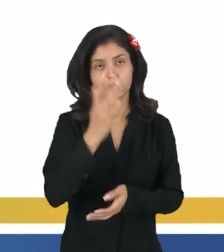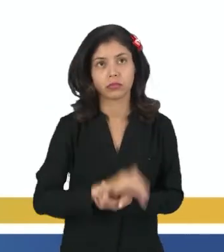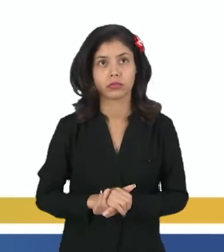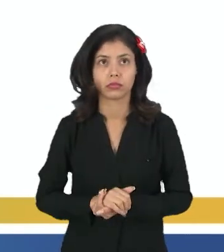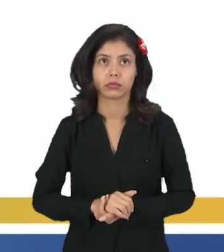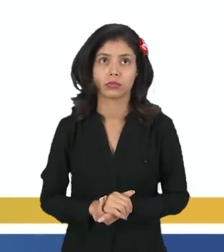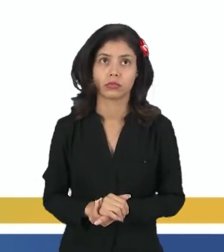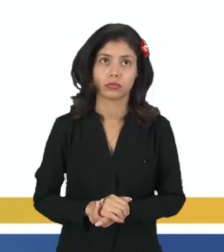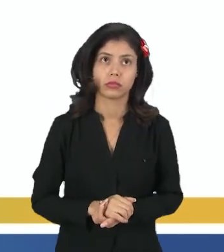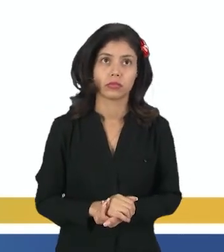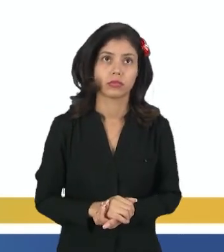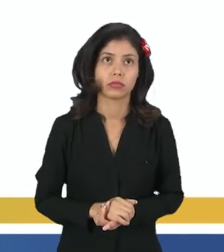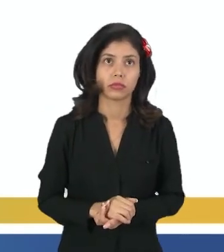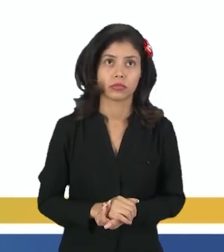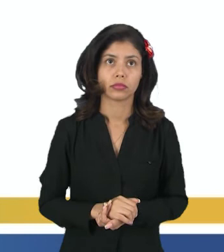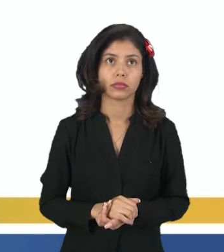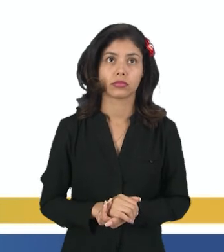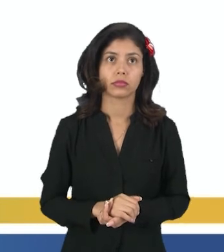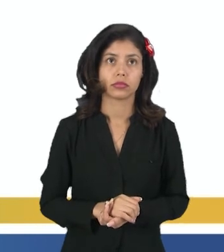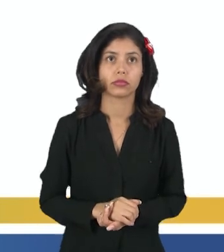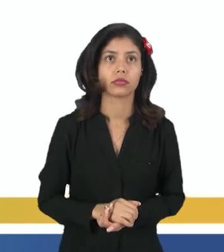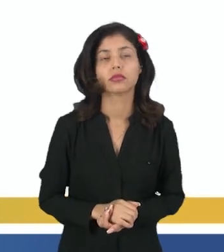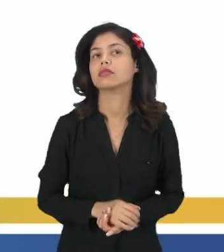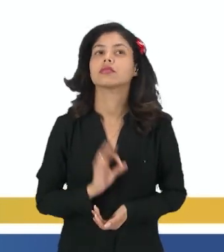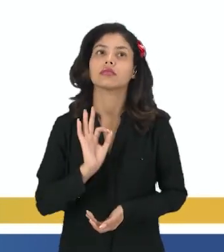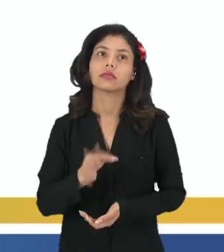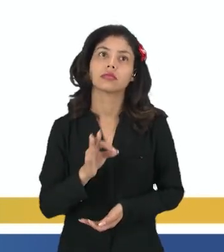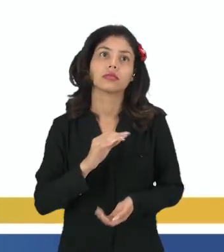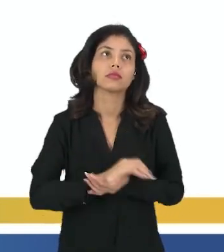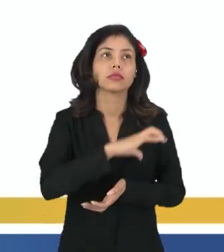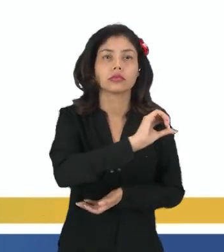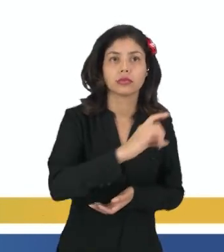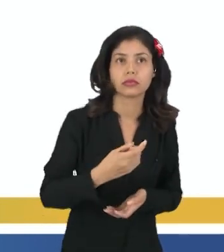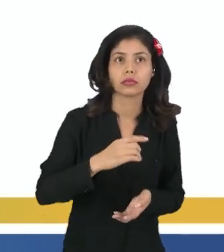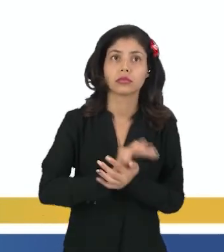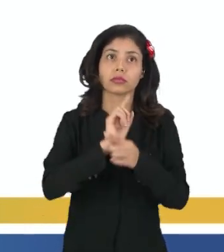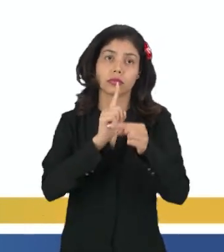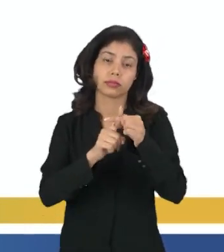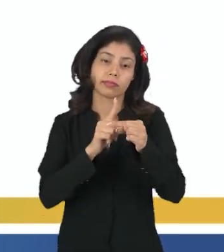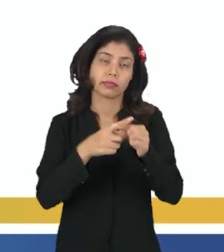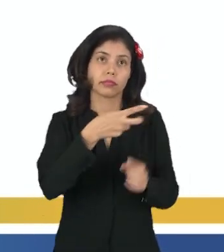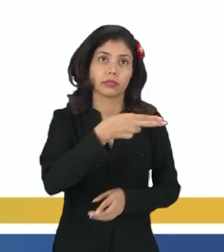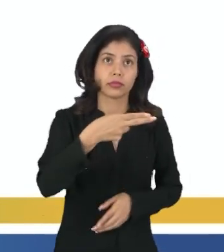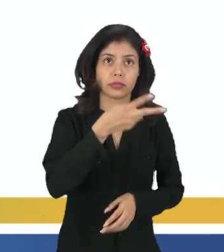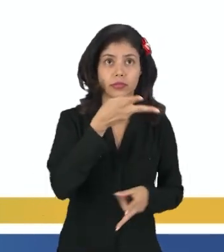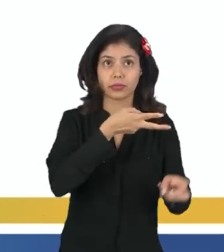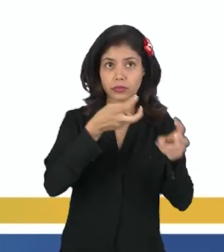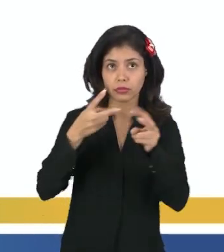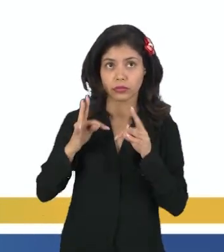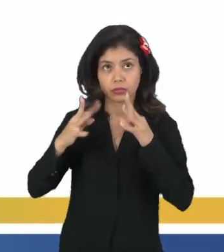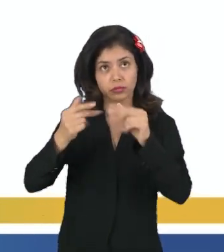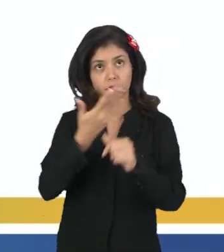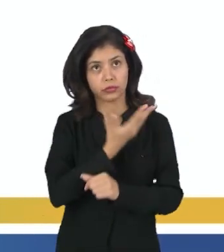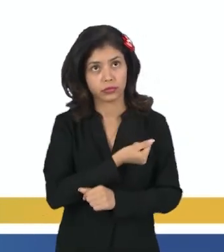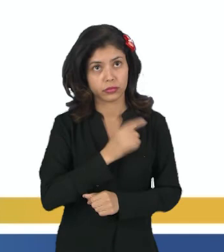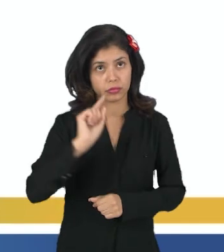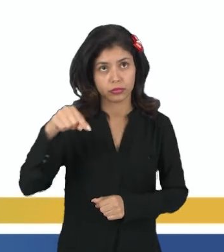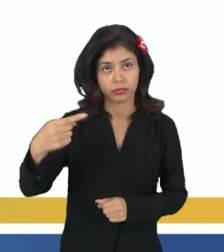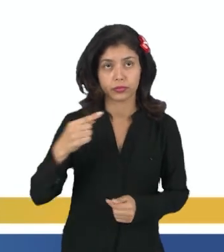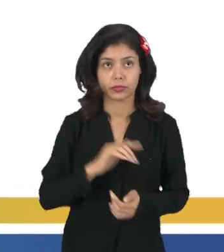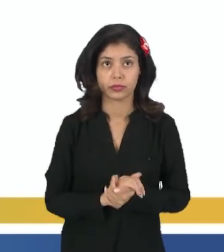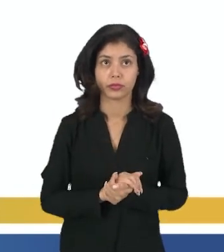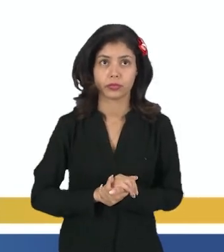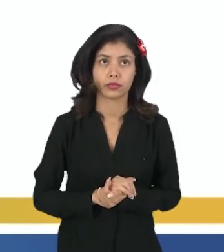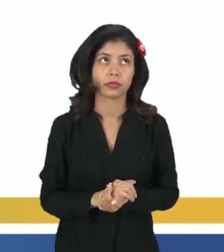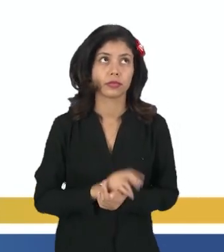10 x - x = 9x né mas no segundo membro você percebe que todos os números após